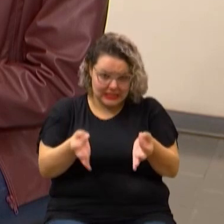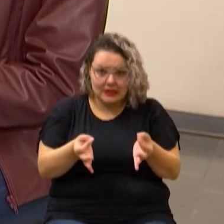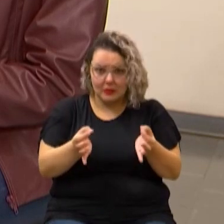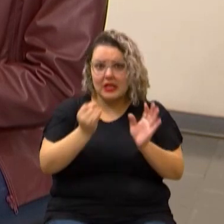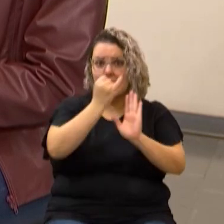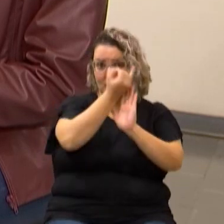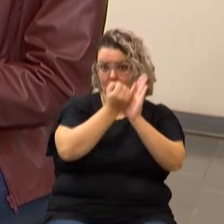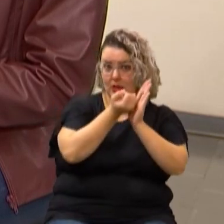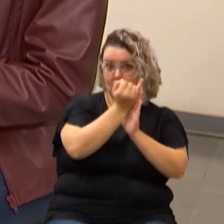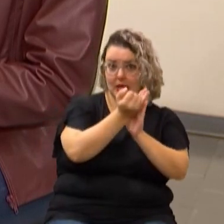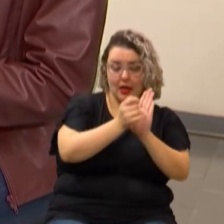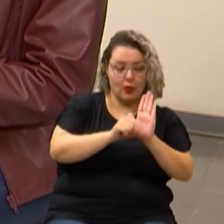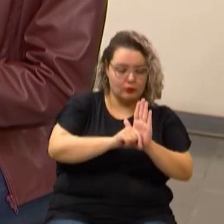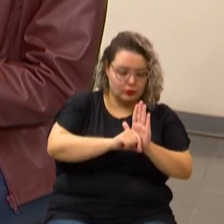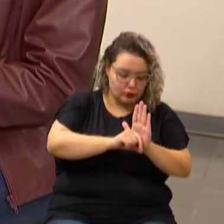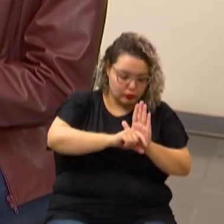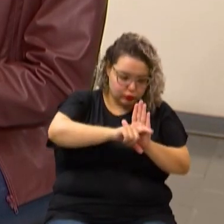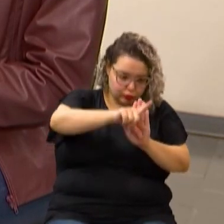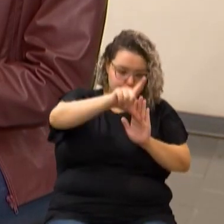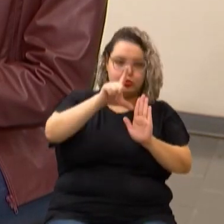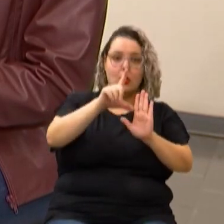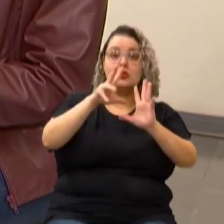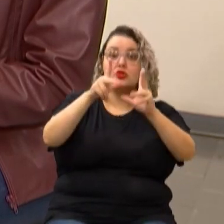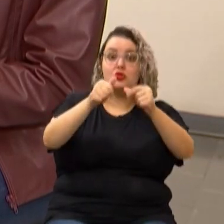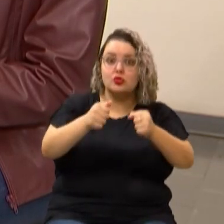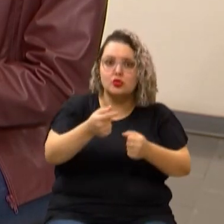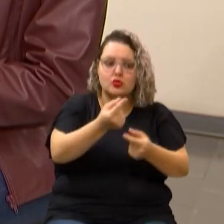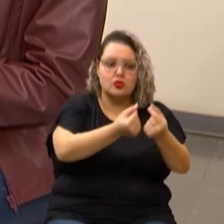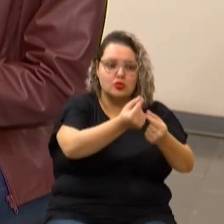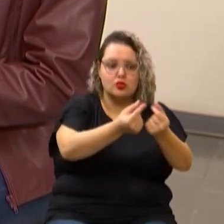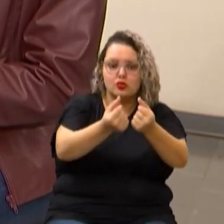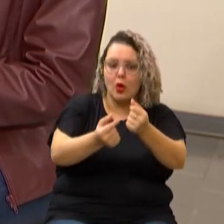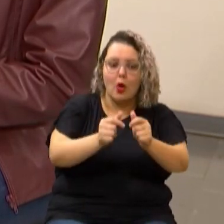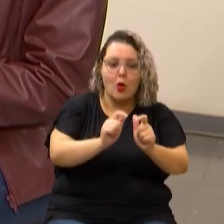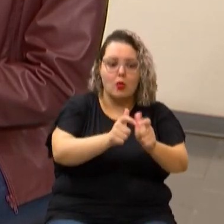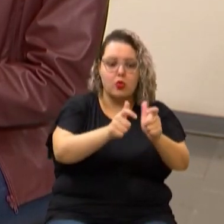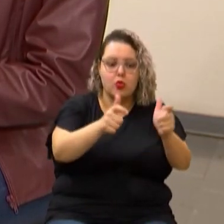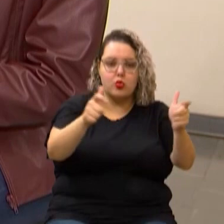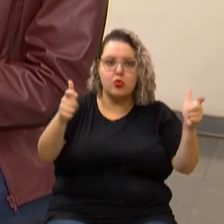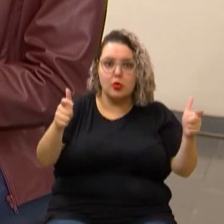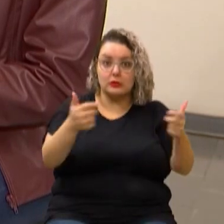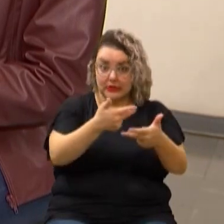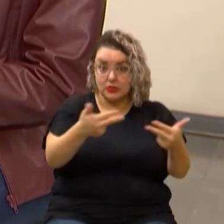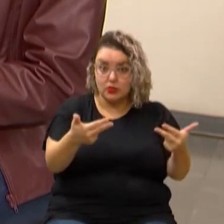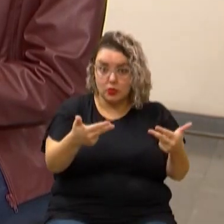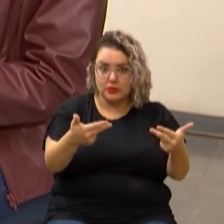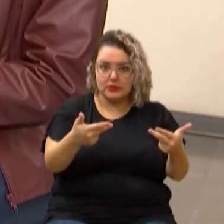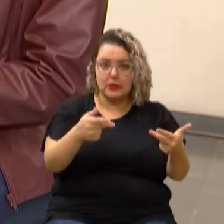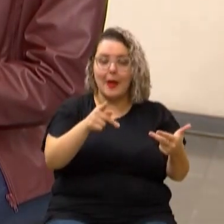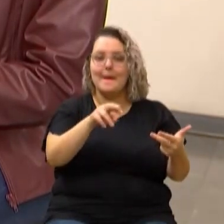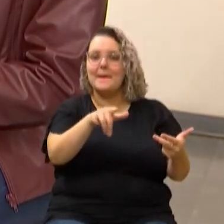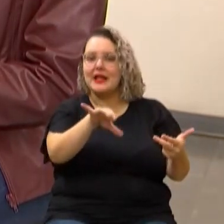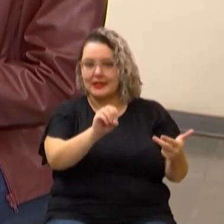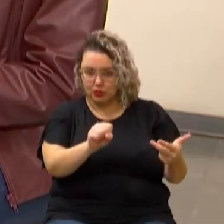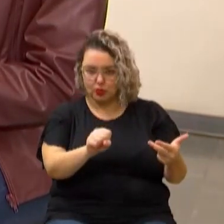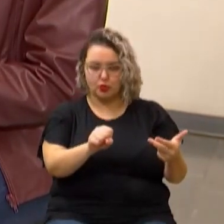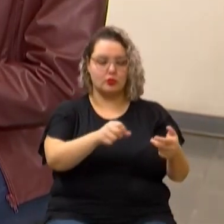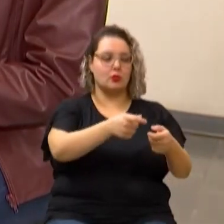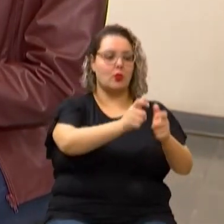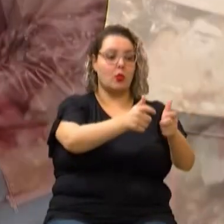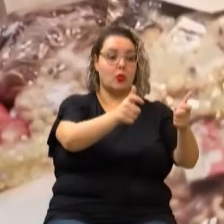na programação da TV Câmara Campinas. Você sabe o que é inflação e o porquê que ela impacta no seu